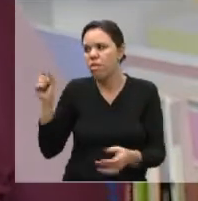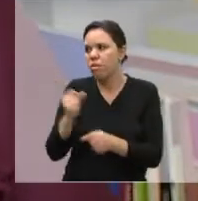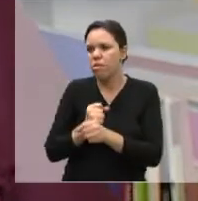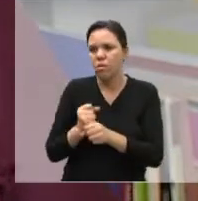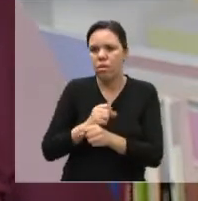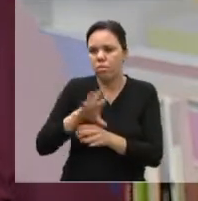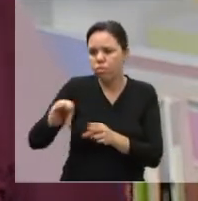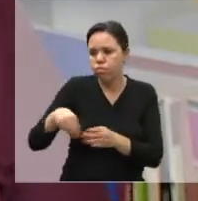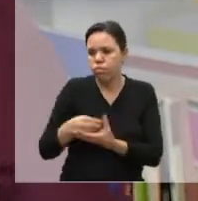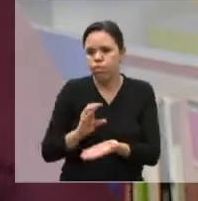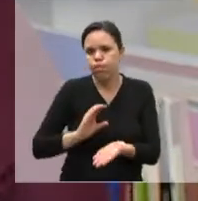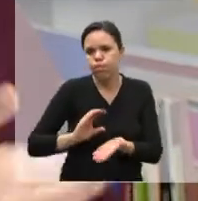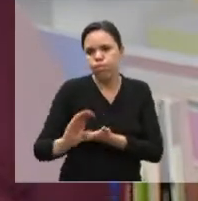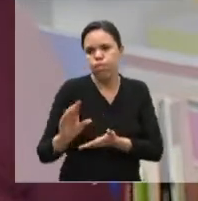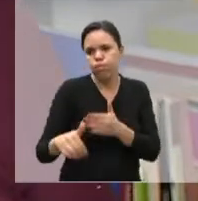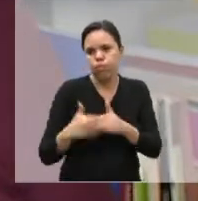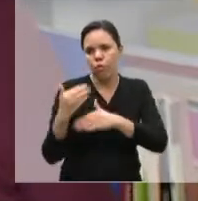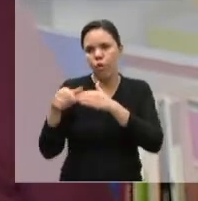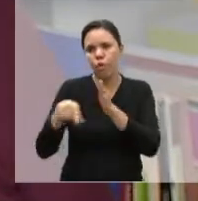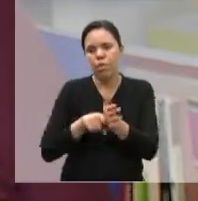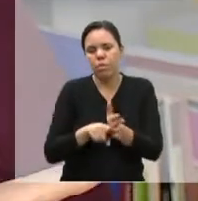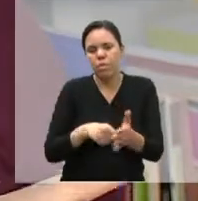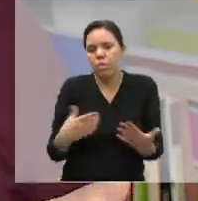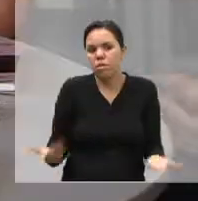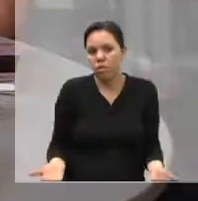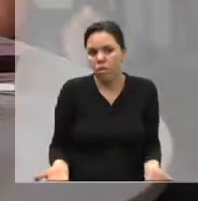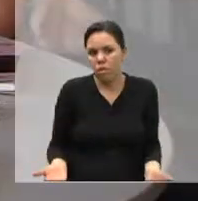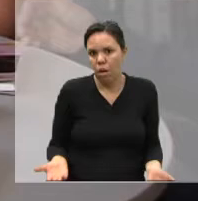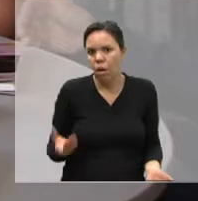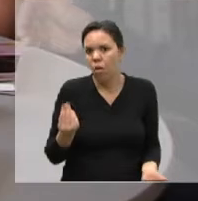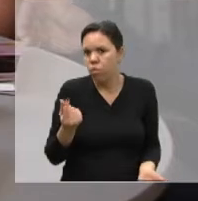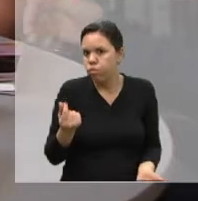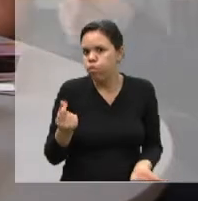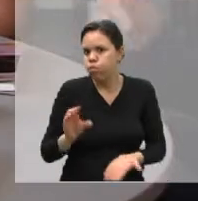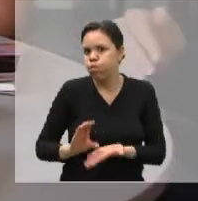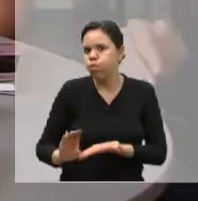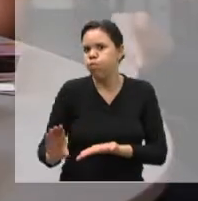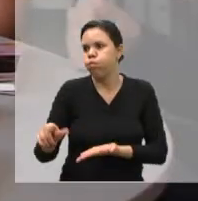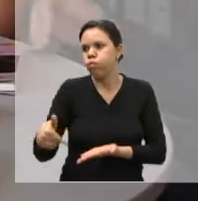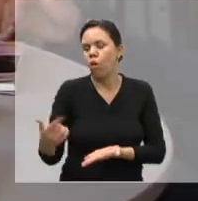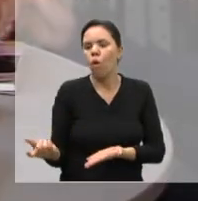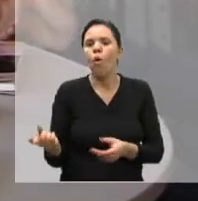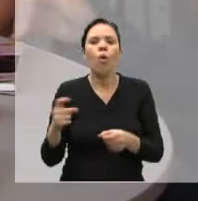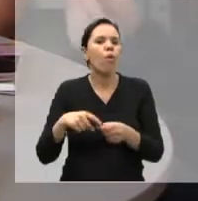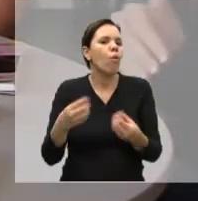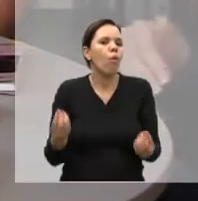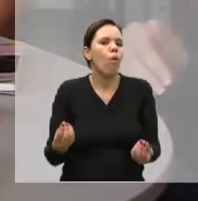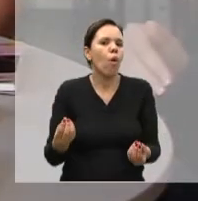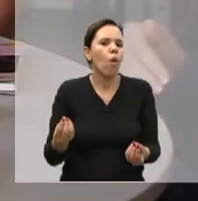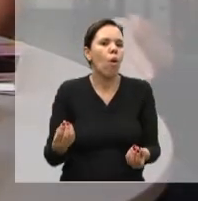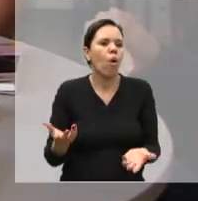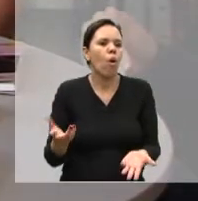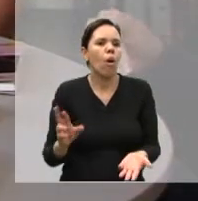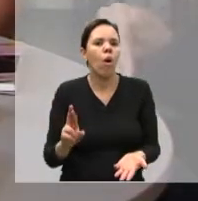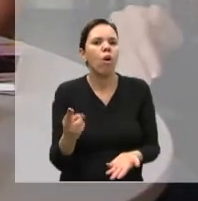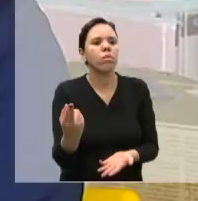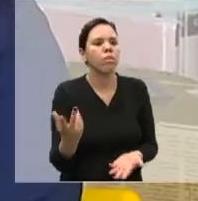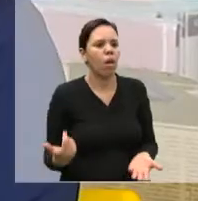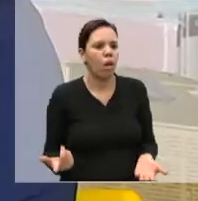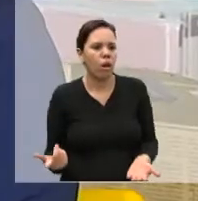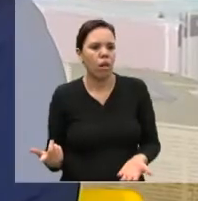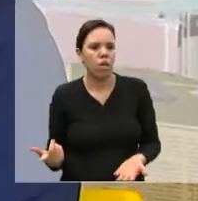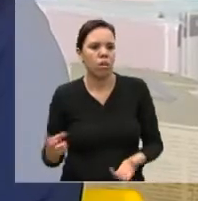retorno, o retorno é muito maior do que o dinheiro investido. E é um retorno processual, né? Processual. É um processo. O desenvolvimento científico,